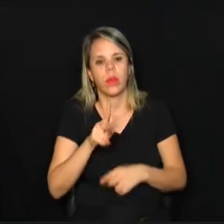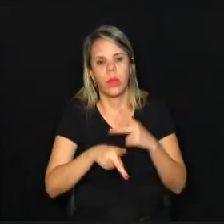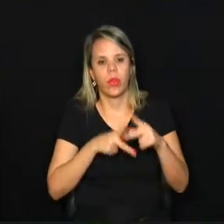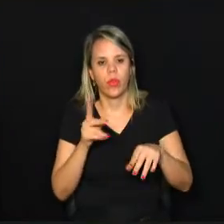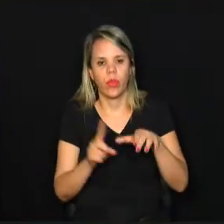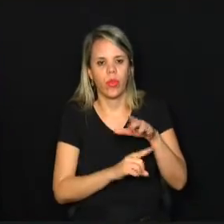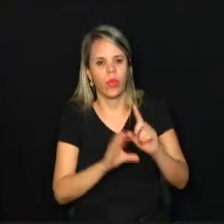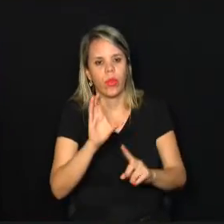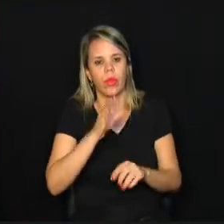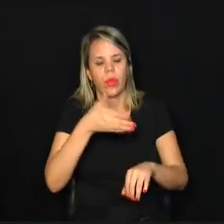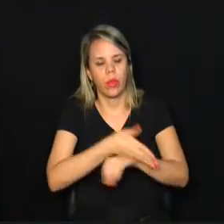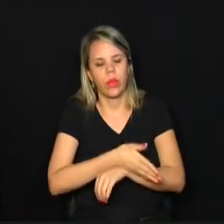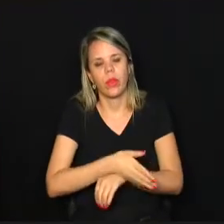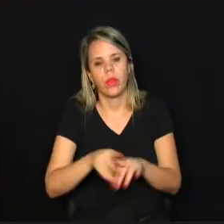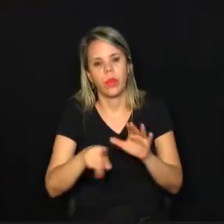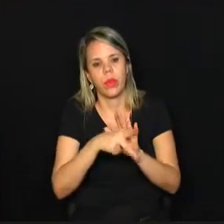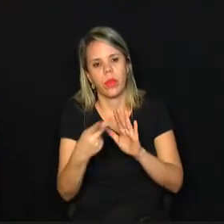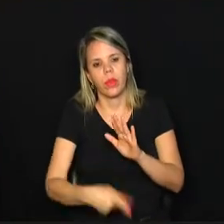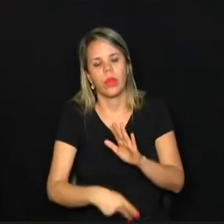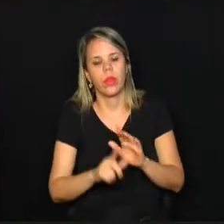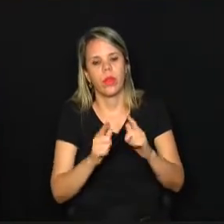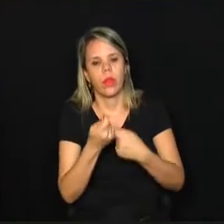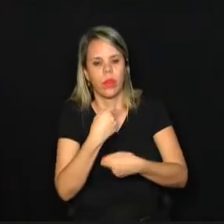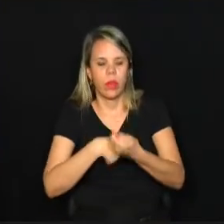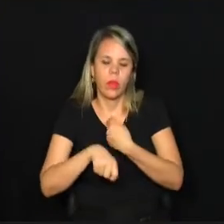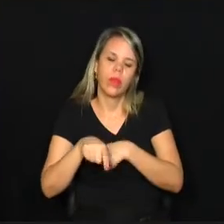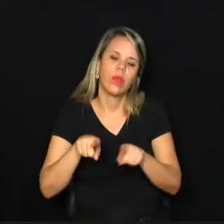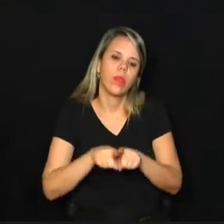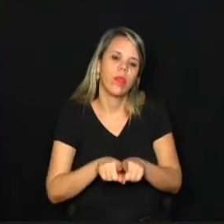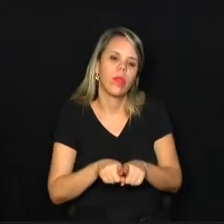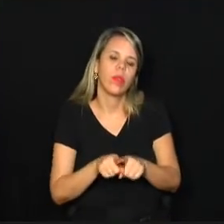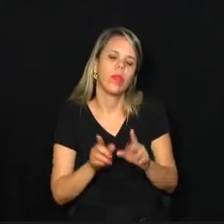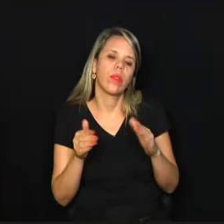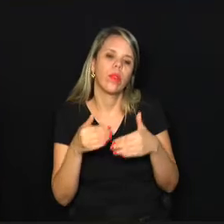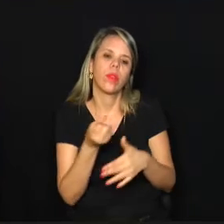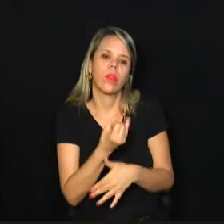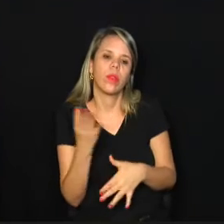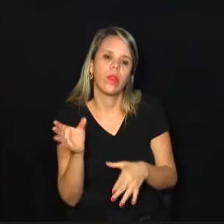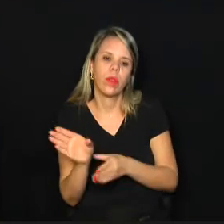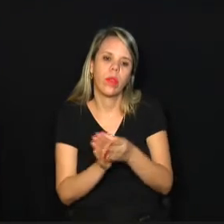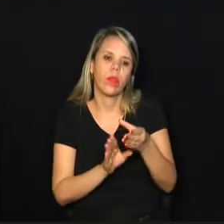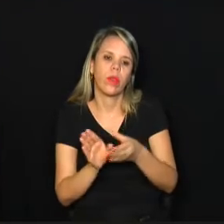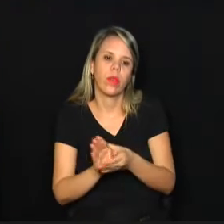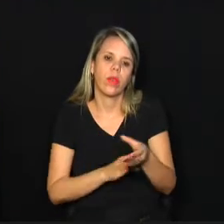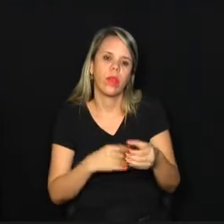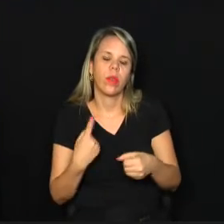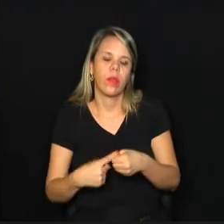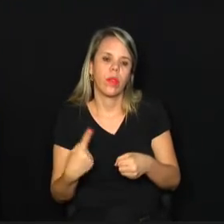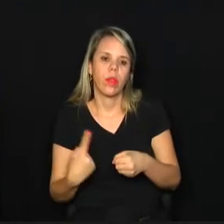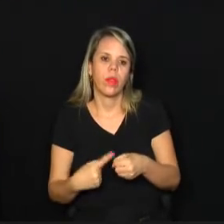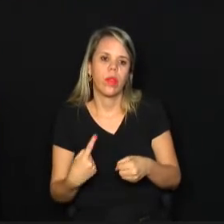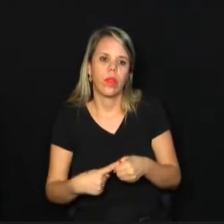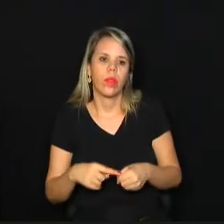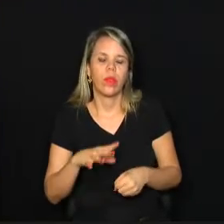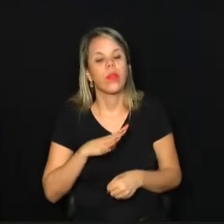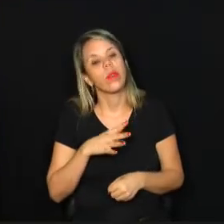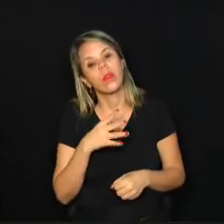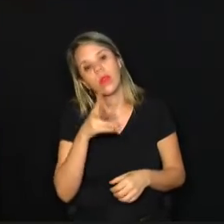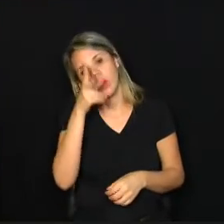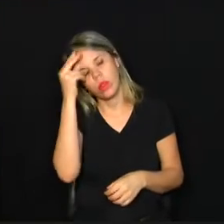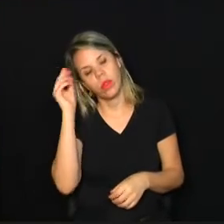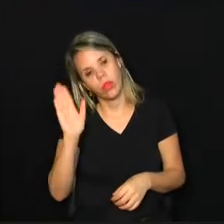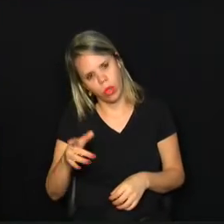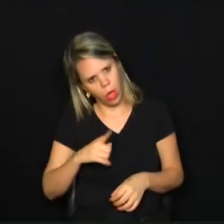usuários e da própria gestão, estão concentrados, que é o Conselho Municipal. Já há um